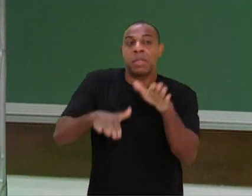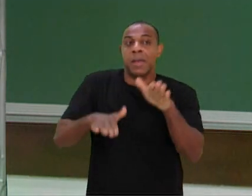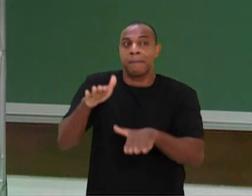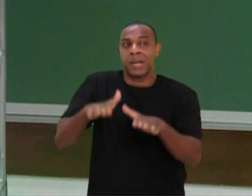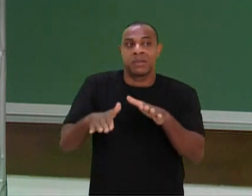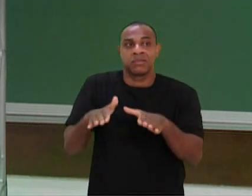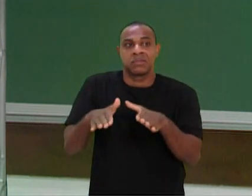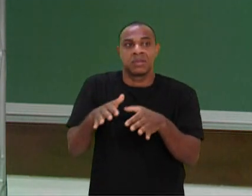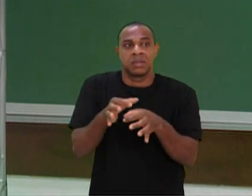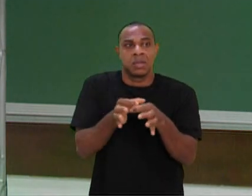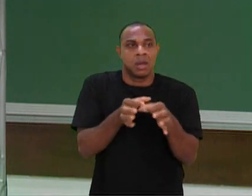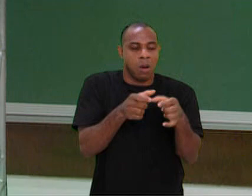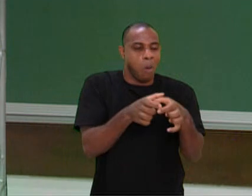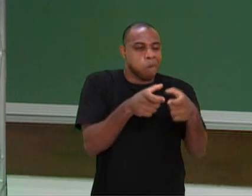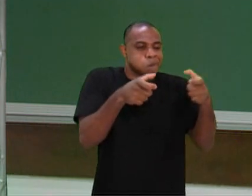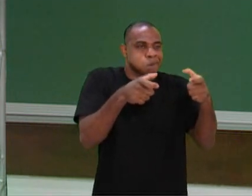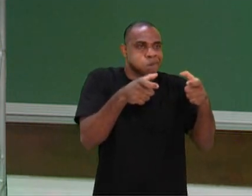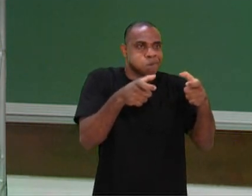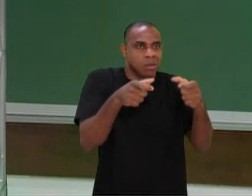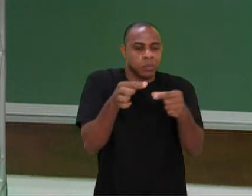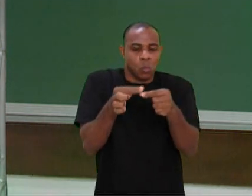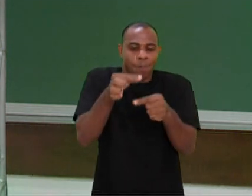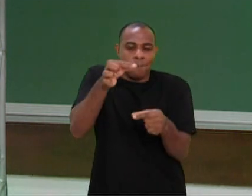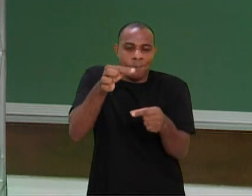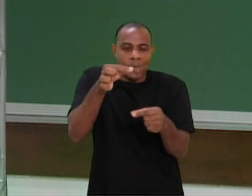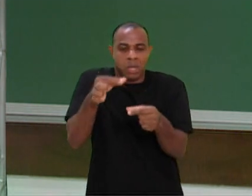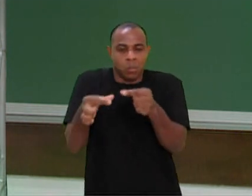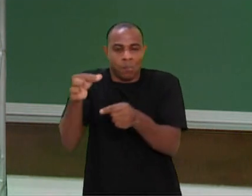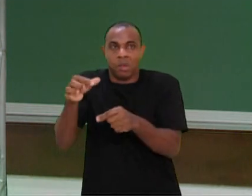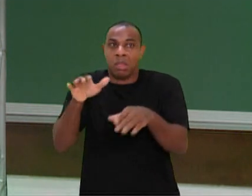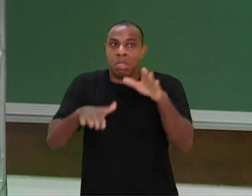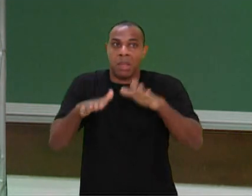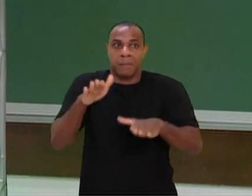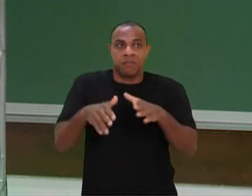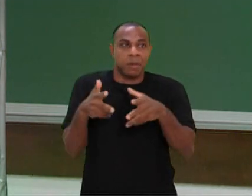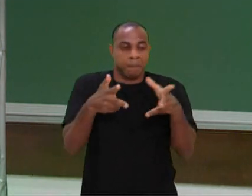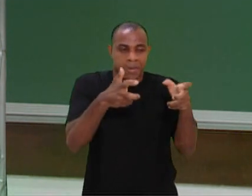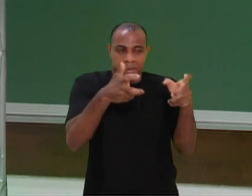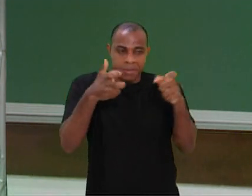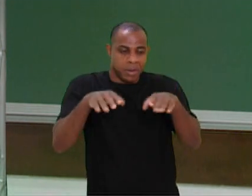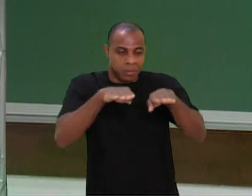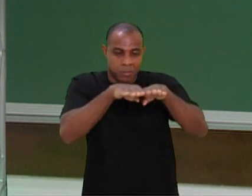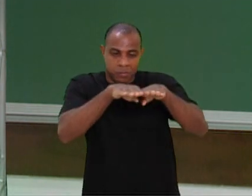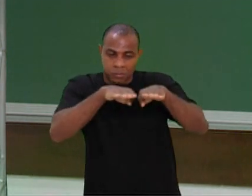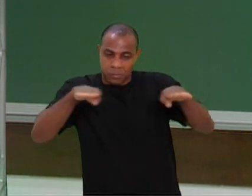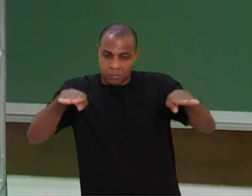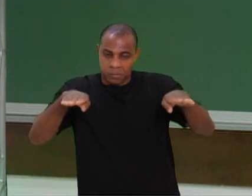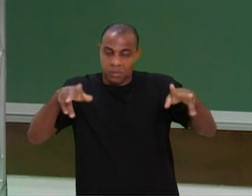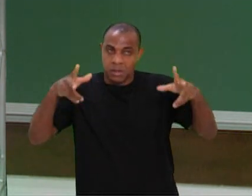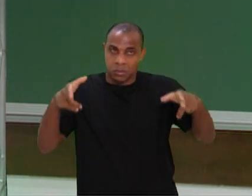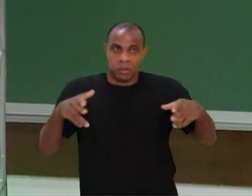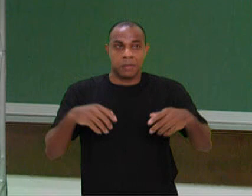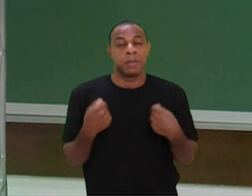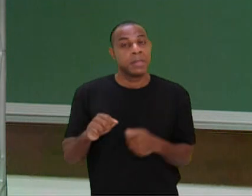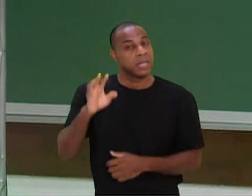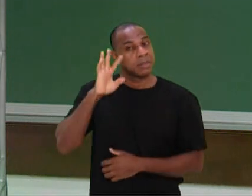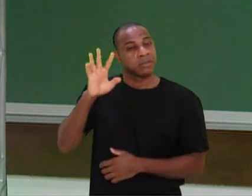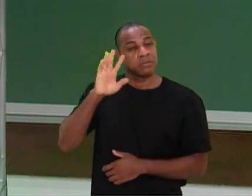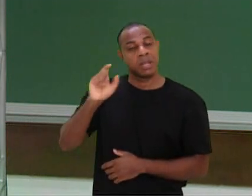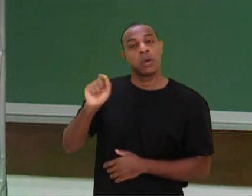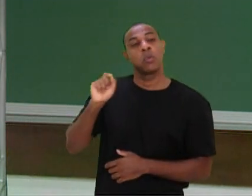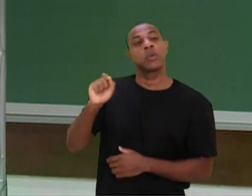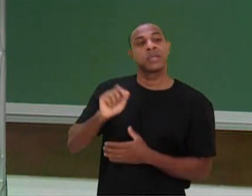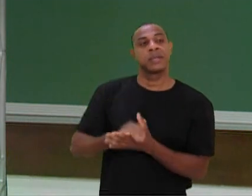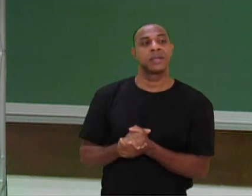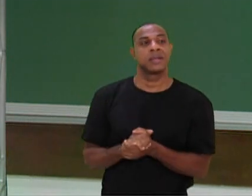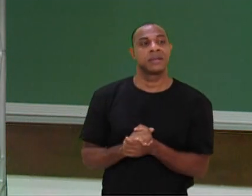ter uma mangueira um pouco mais grossa de um lado, um pouco mais fina do outro, que você vai perceber que essa altura ela vai ser igual. E você tem que imaginar o seguinte, a pressão atmosférica